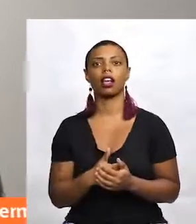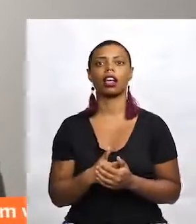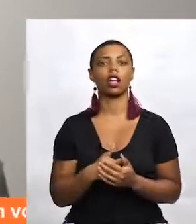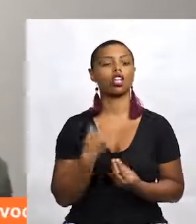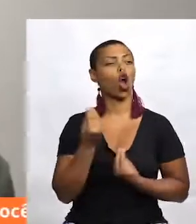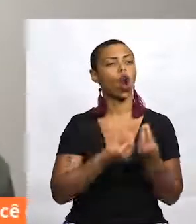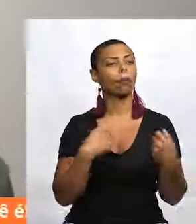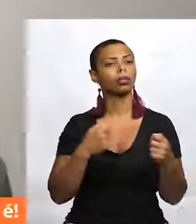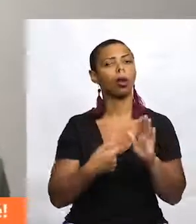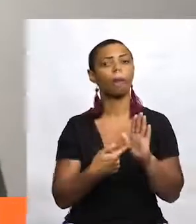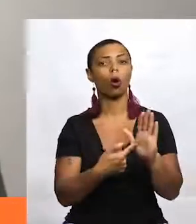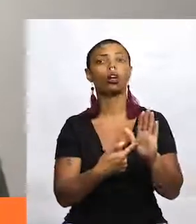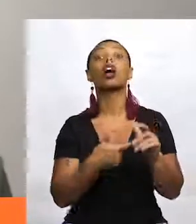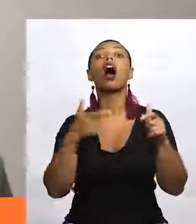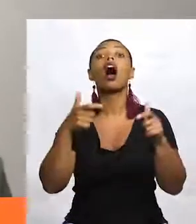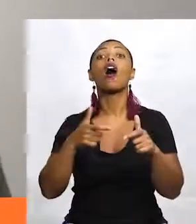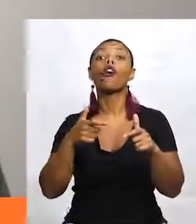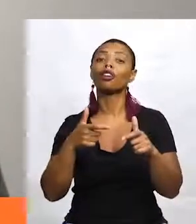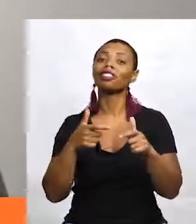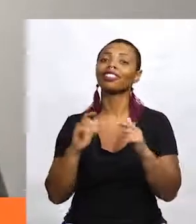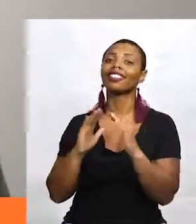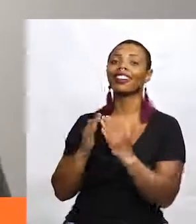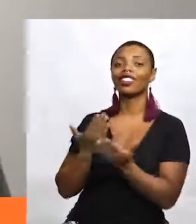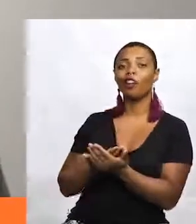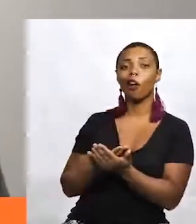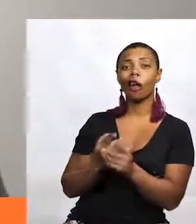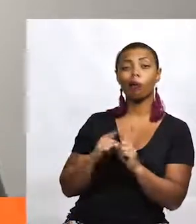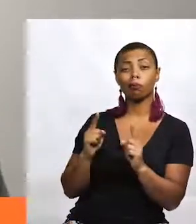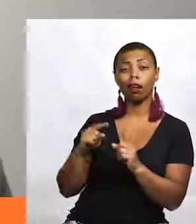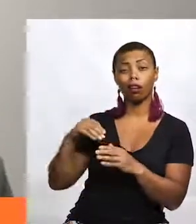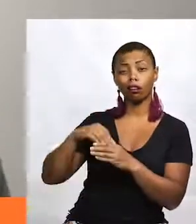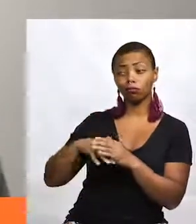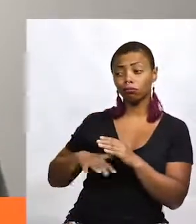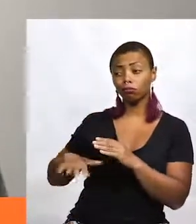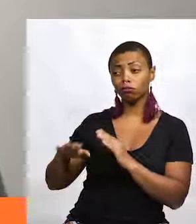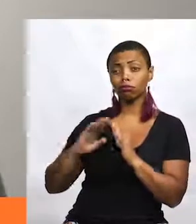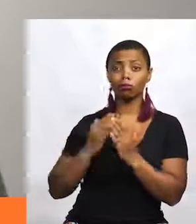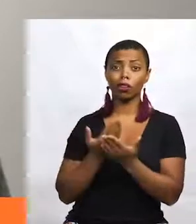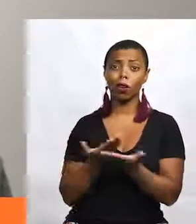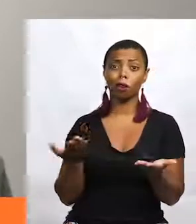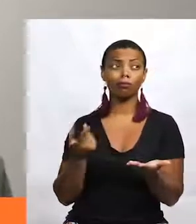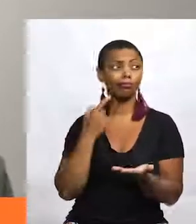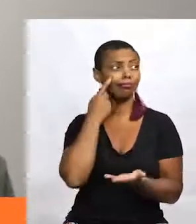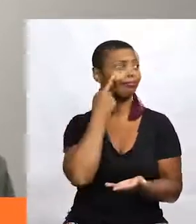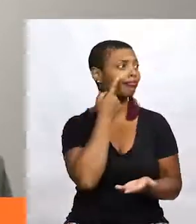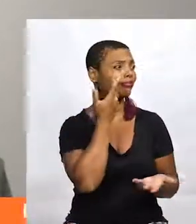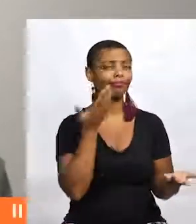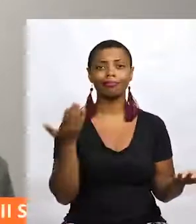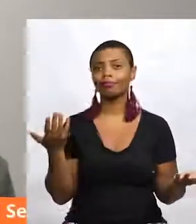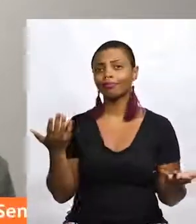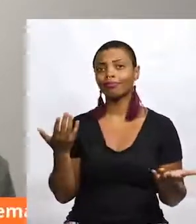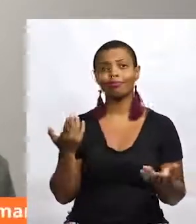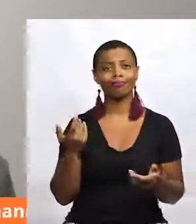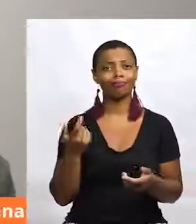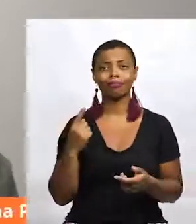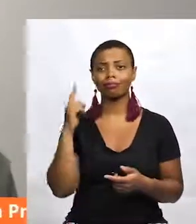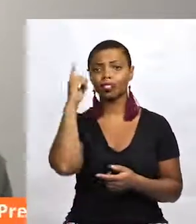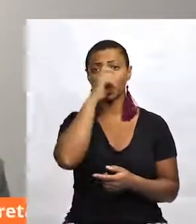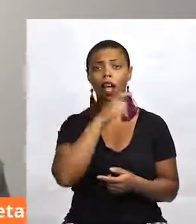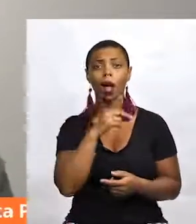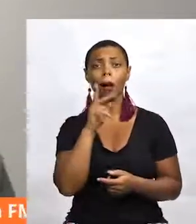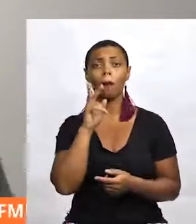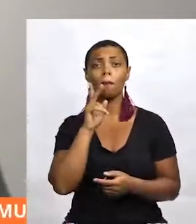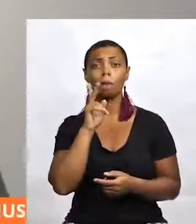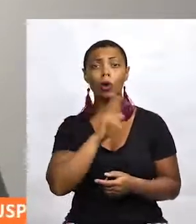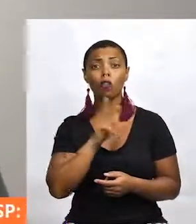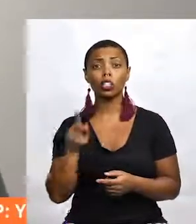mostrada, que é na escola. E hoje, na escola, a gente tem uma realidade muito dura, né? Você tem 40, os professores têm 40 horas em